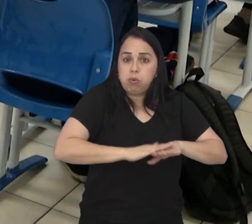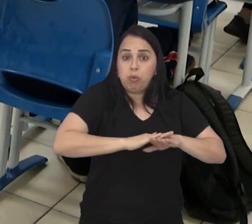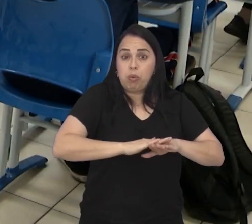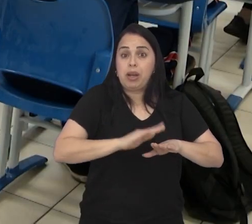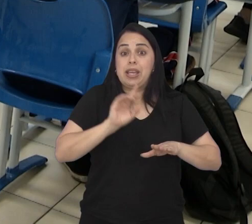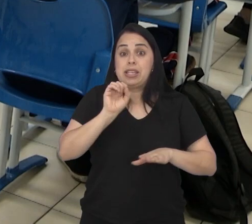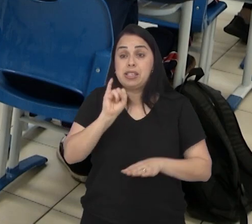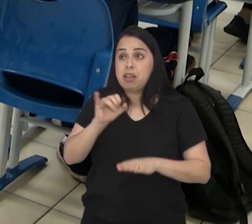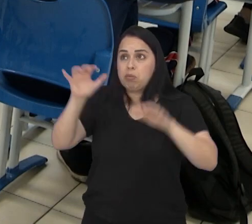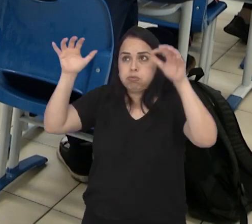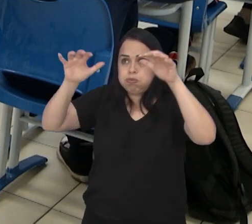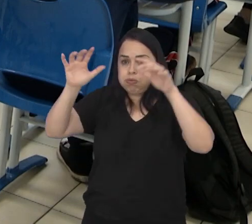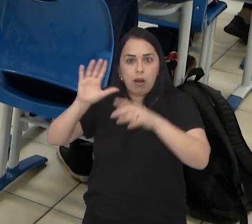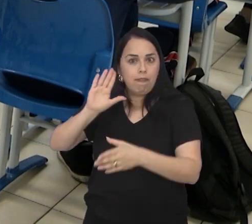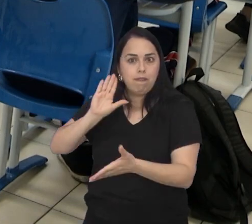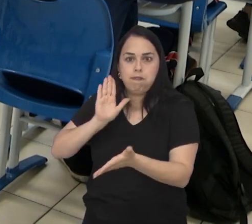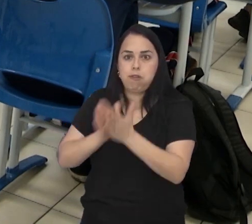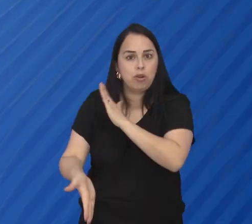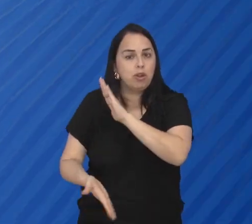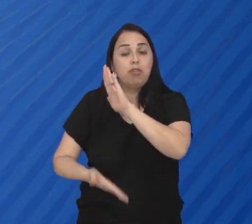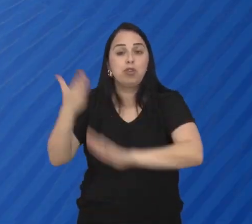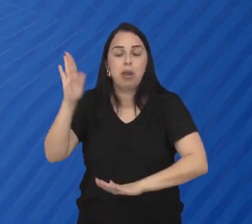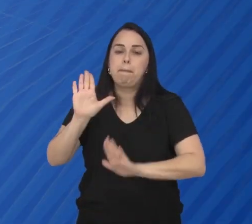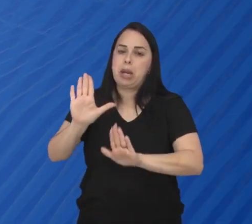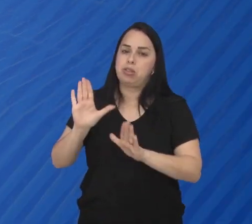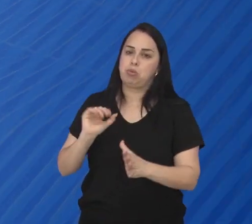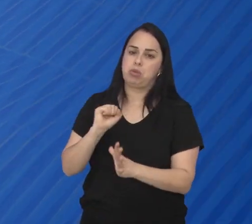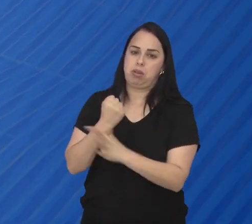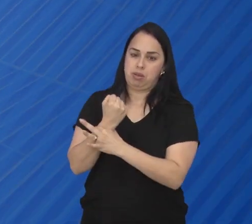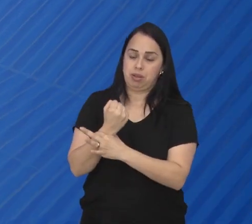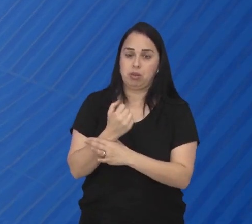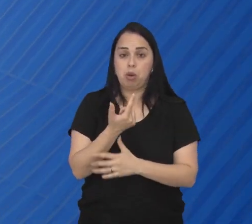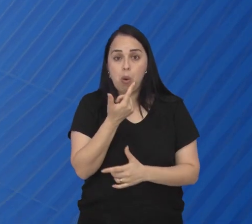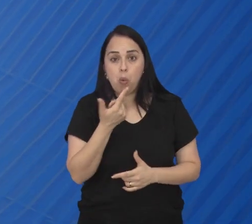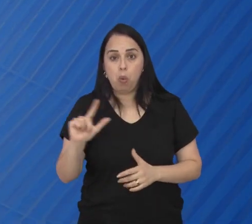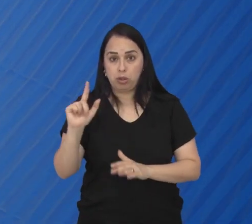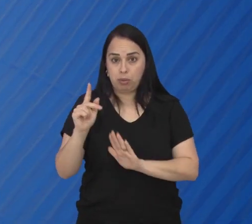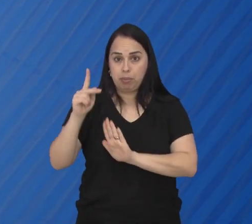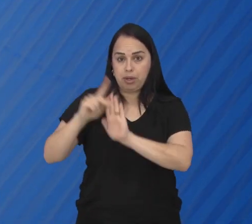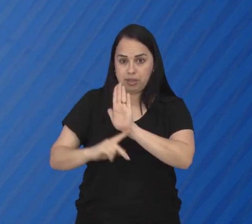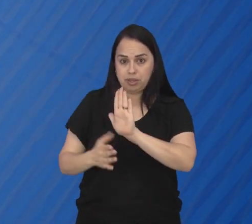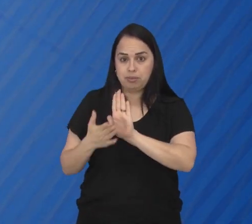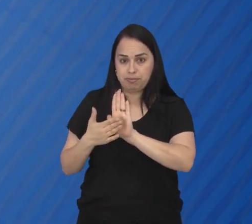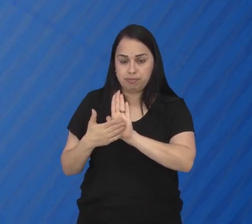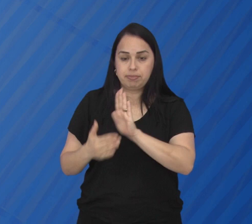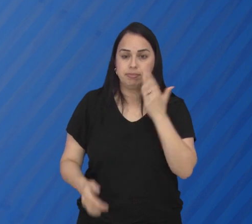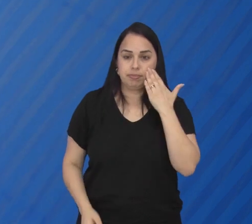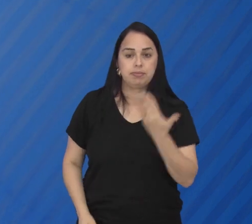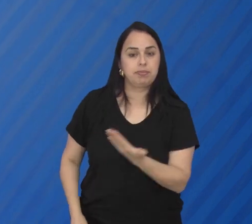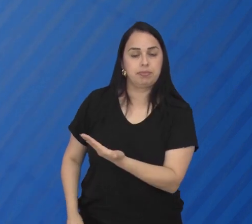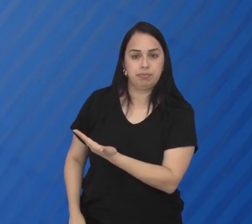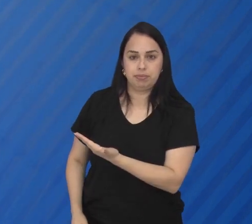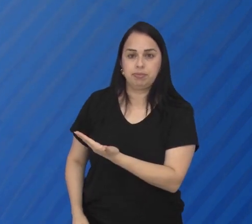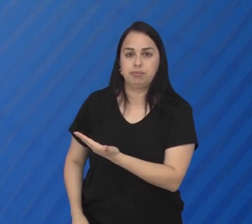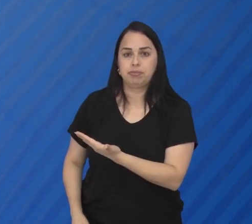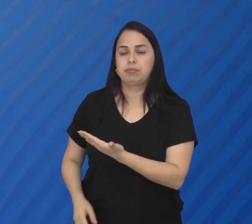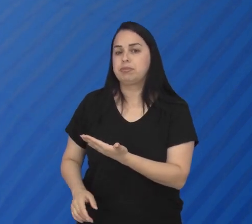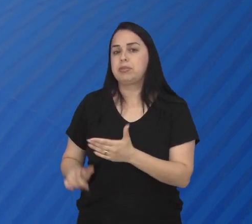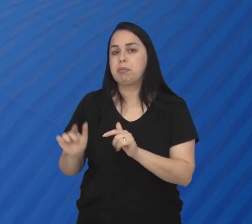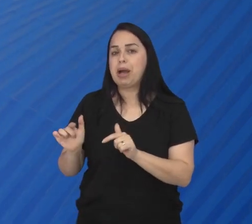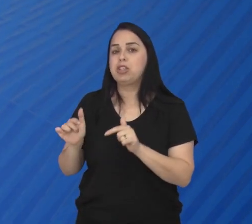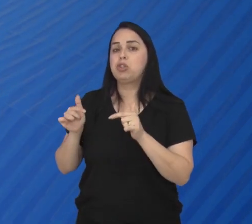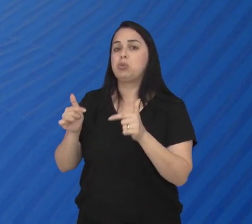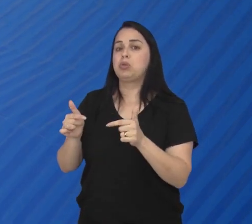saibam evacuar o local com segurança. Já outro projeto em tramitação prevê instituir em São